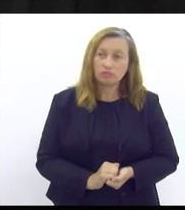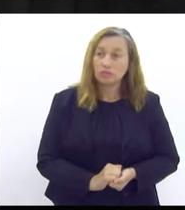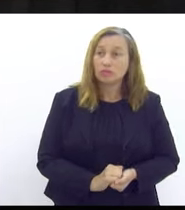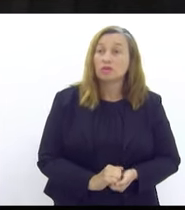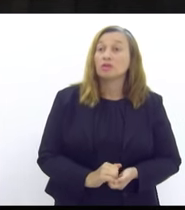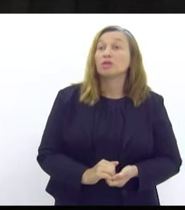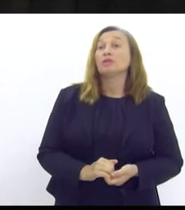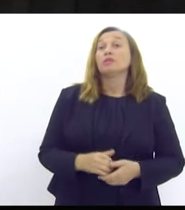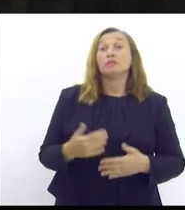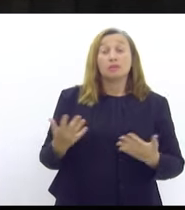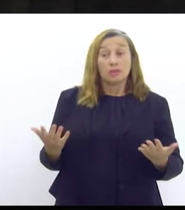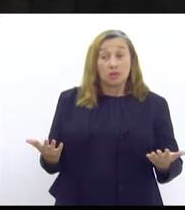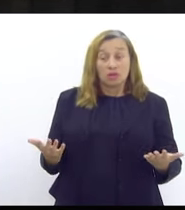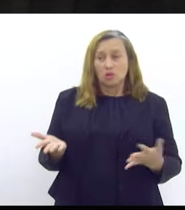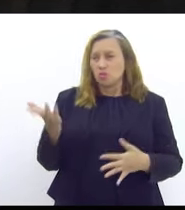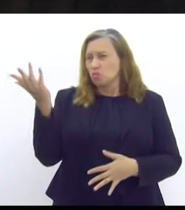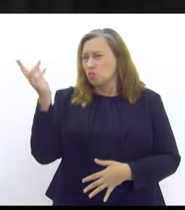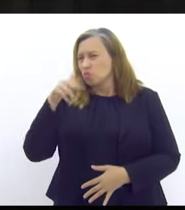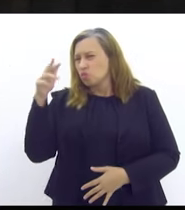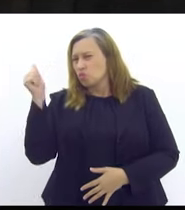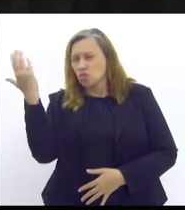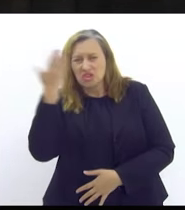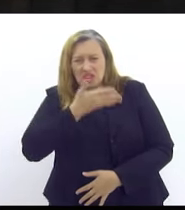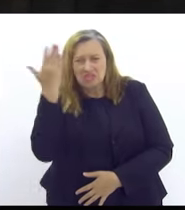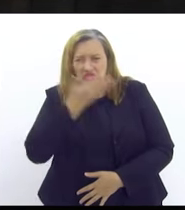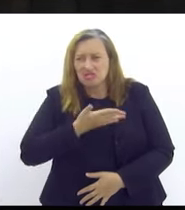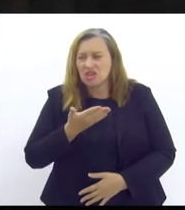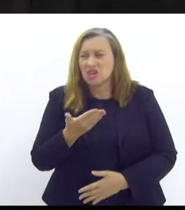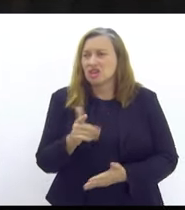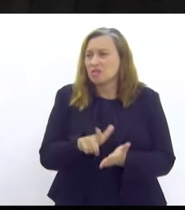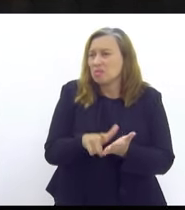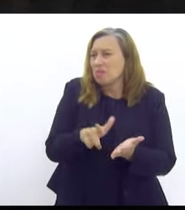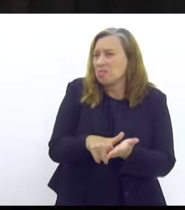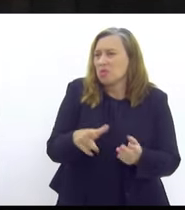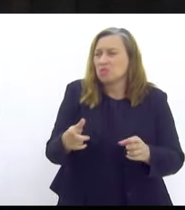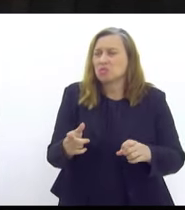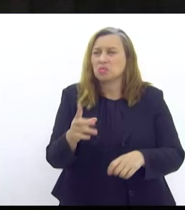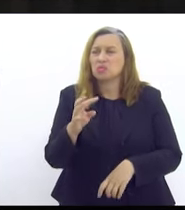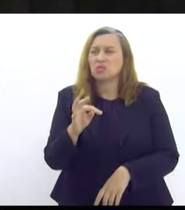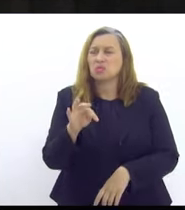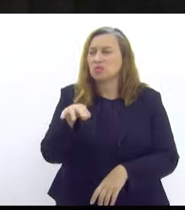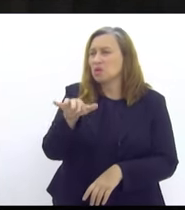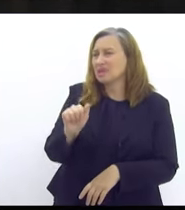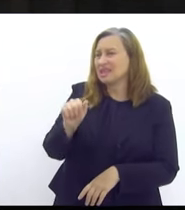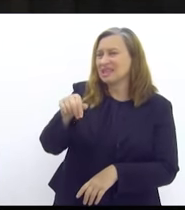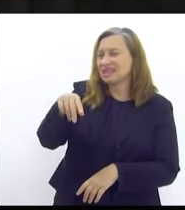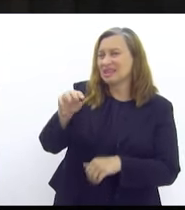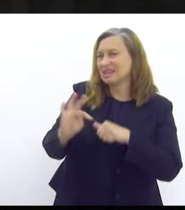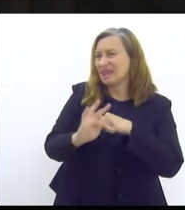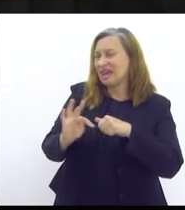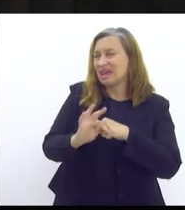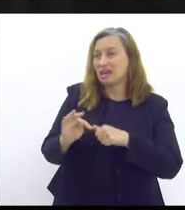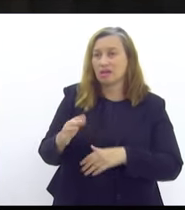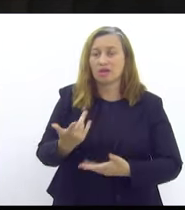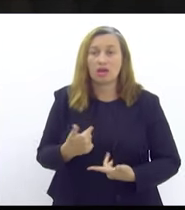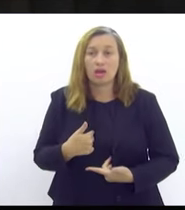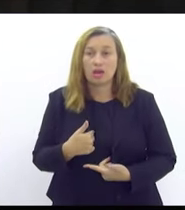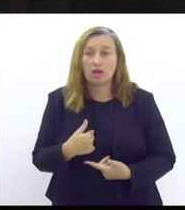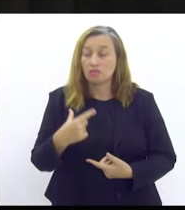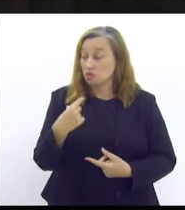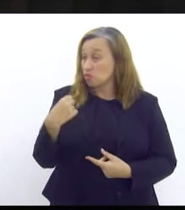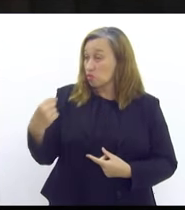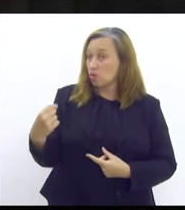Mas, no entanto, nunca vi tanta nota técnica da vida. Já me escalaram como eu